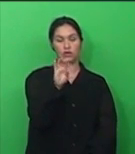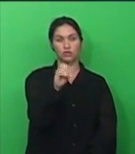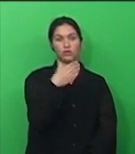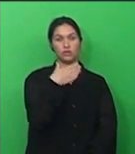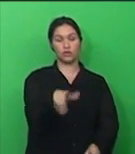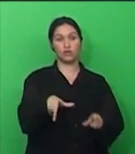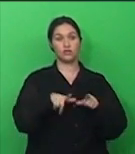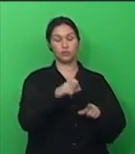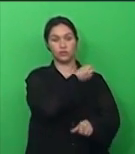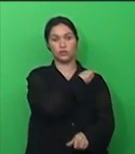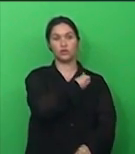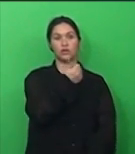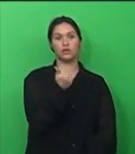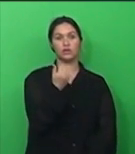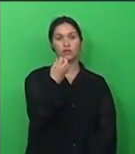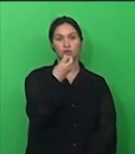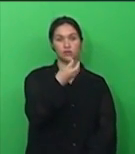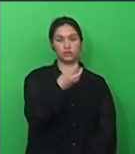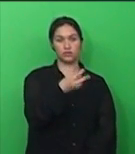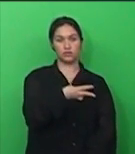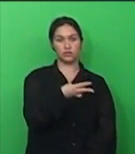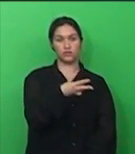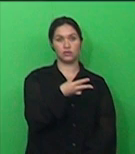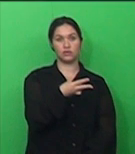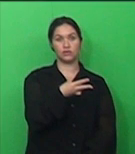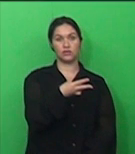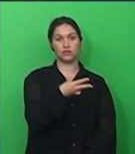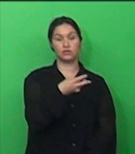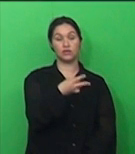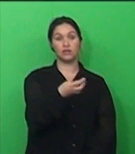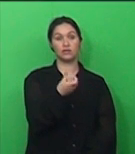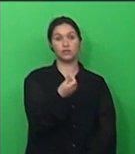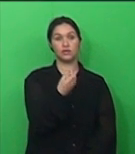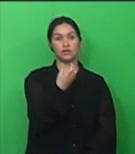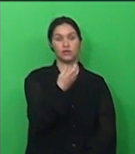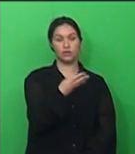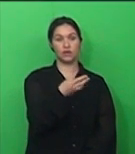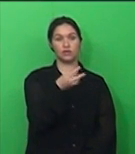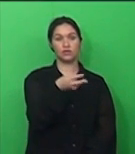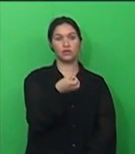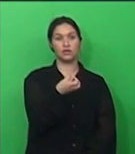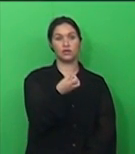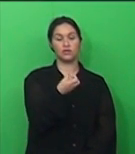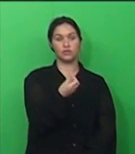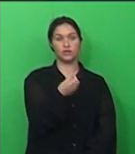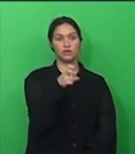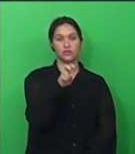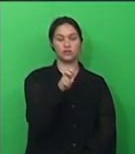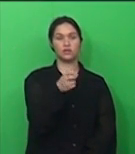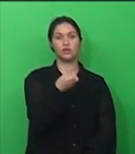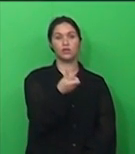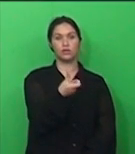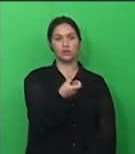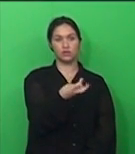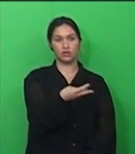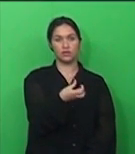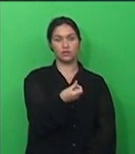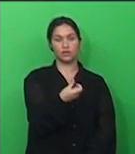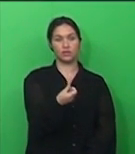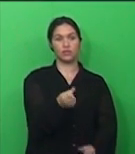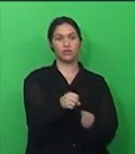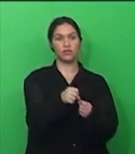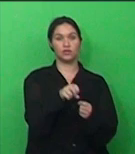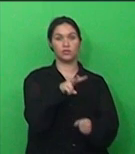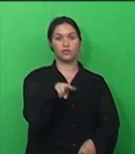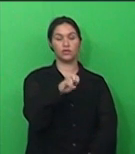números 363/17, 364/17, 365, 366, 367, todos de autoria